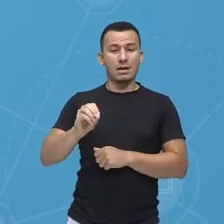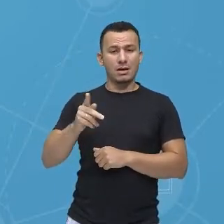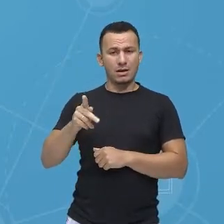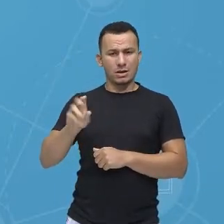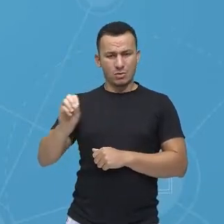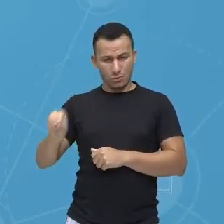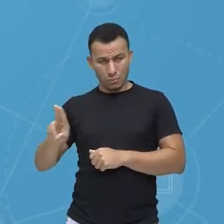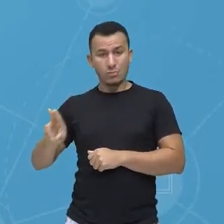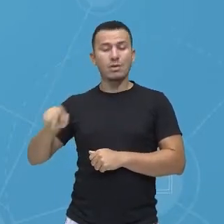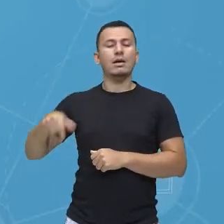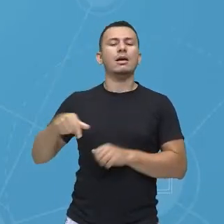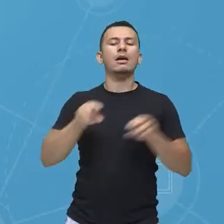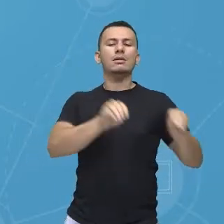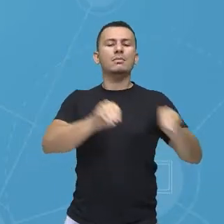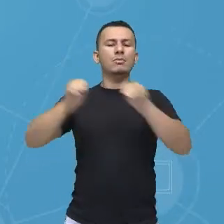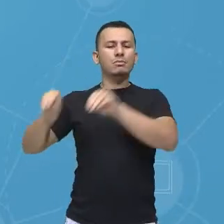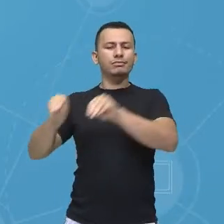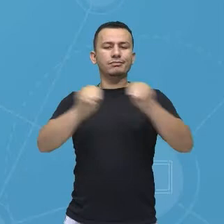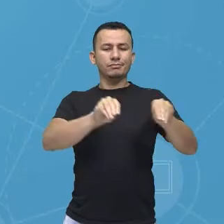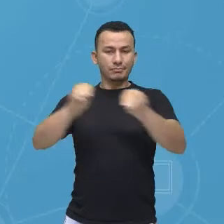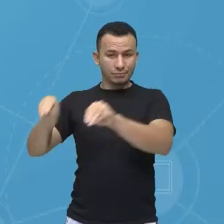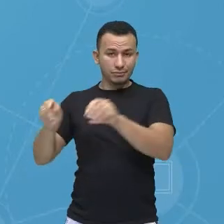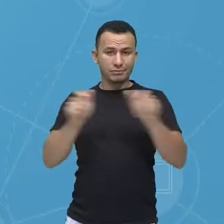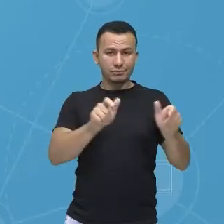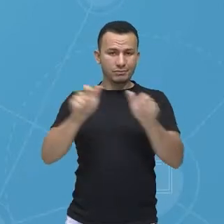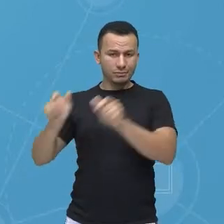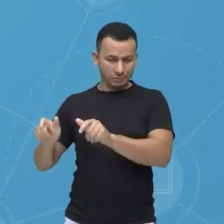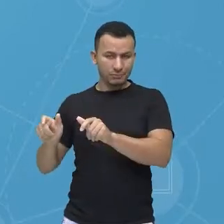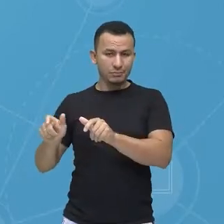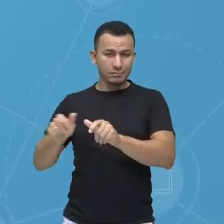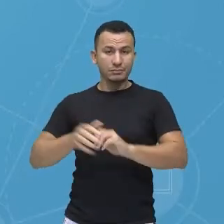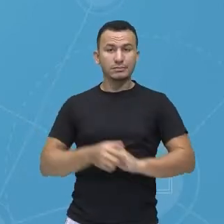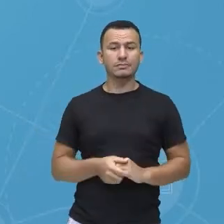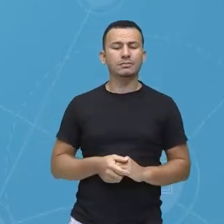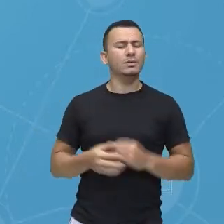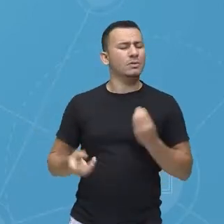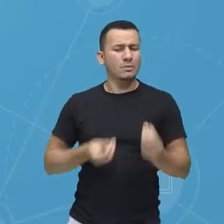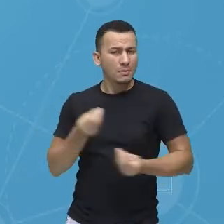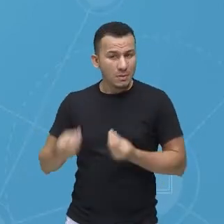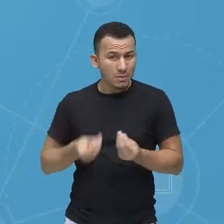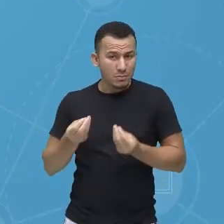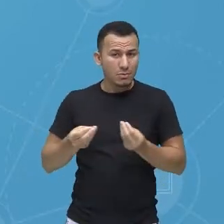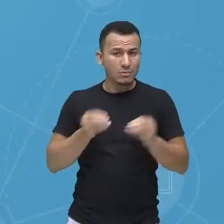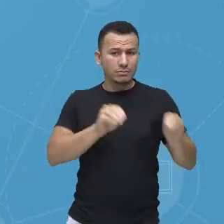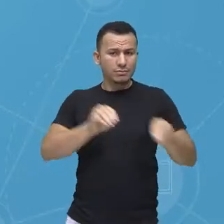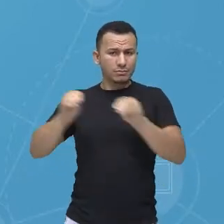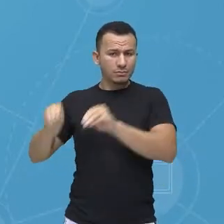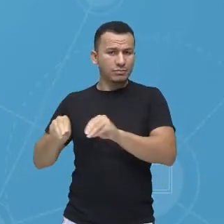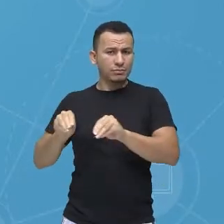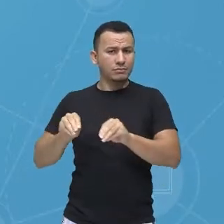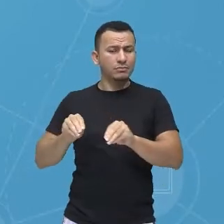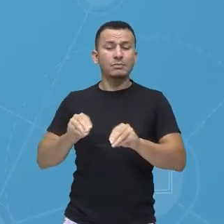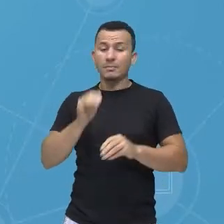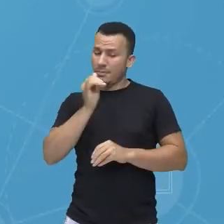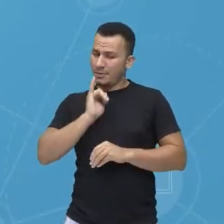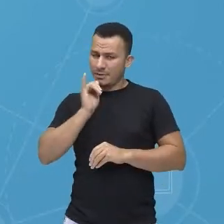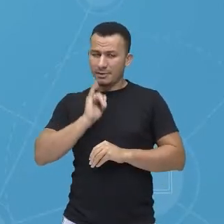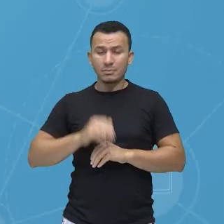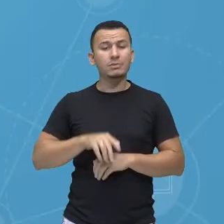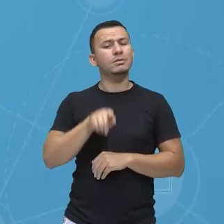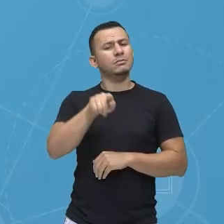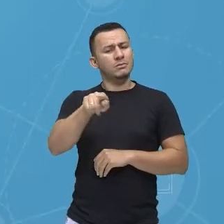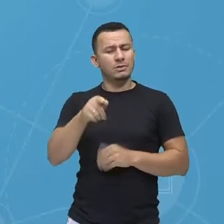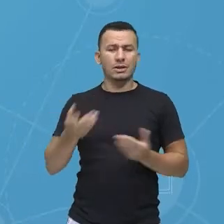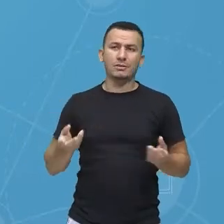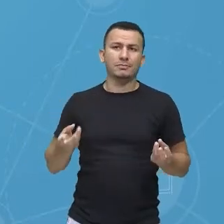ambiente, só que da maneira mais econômica possível, da maneira mais direta possível. Então, por exemplo, você